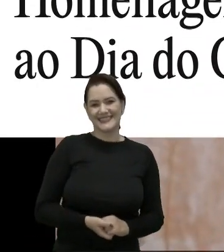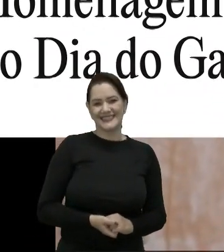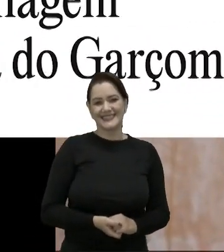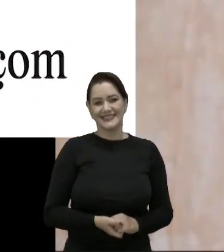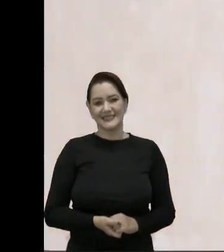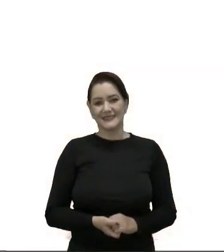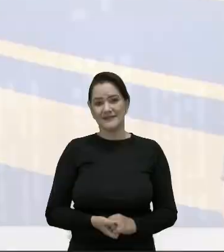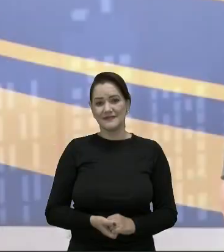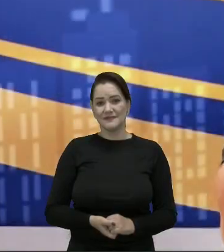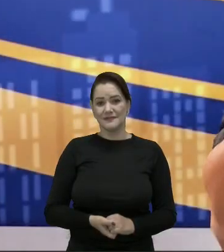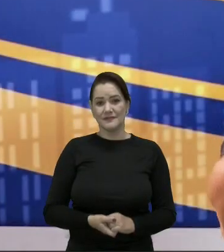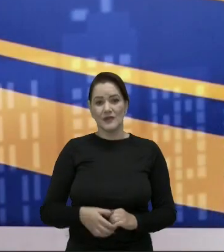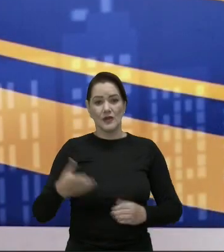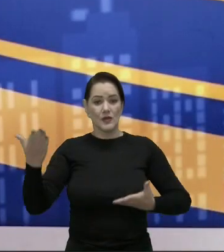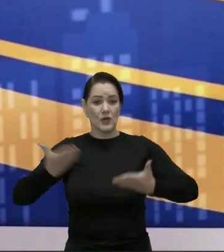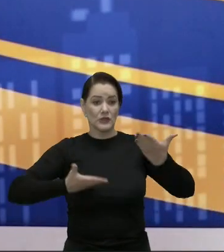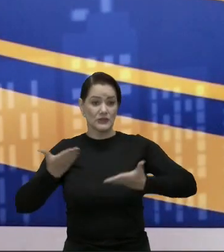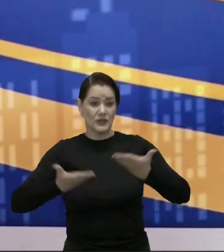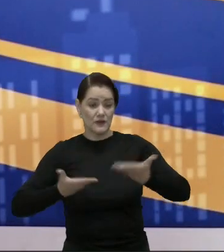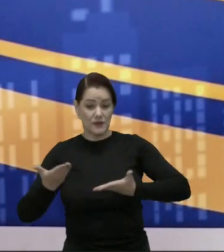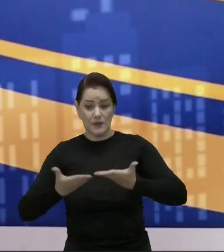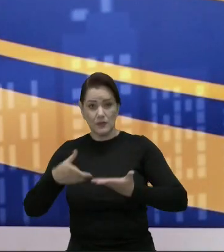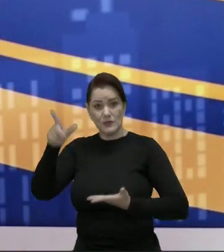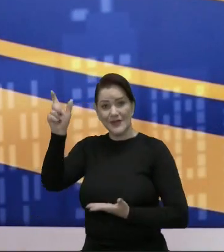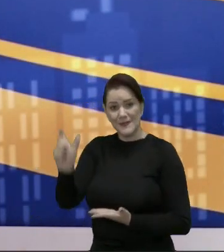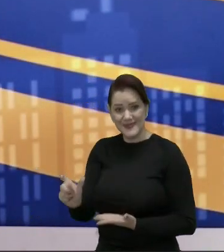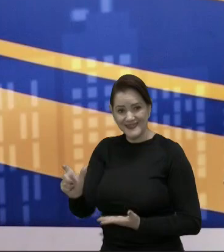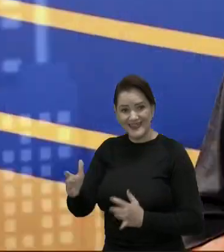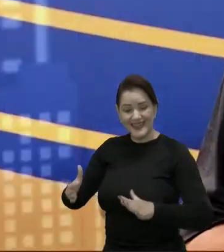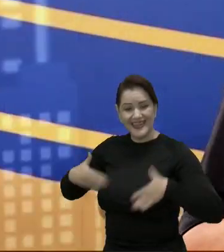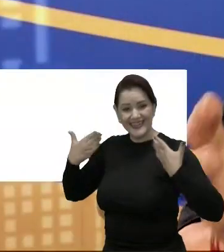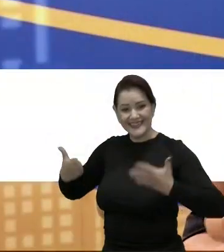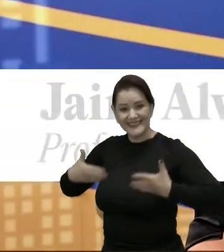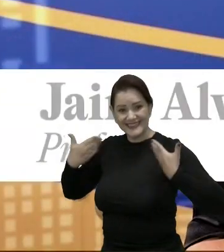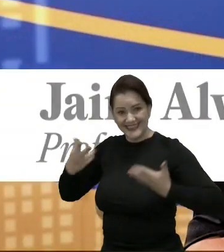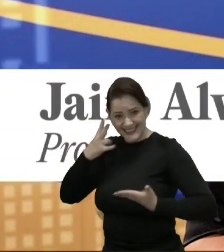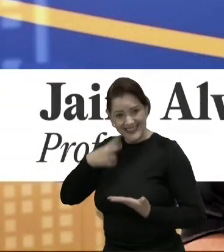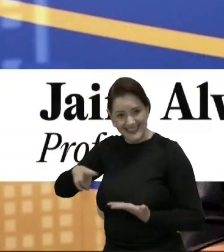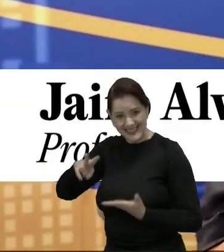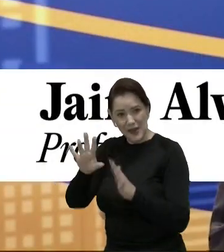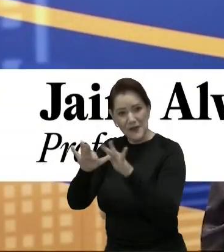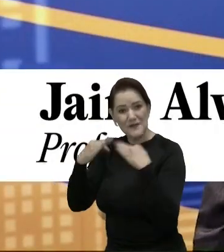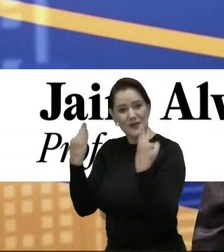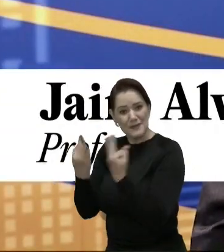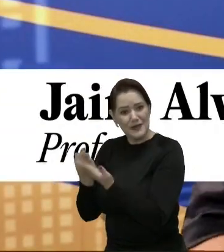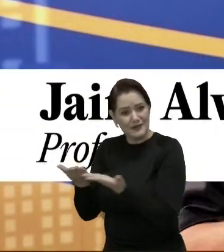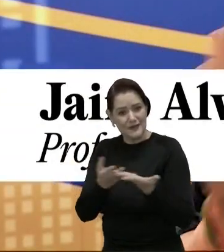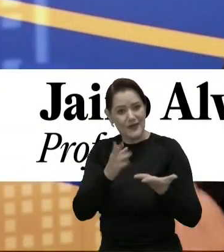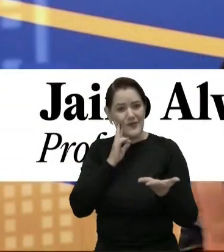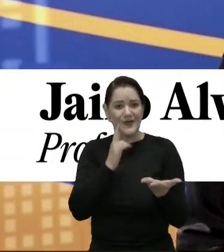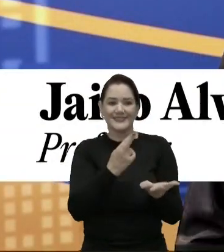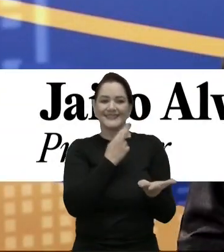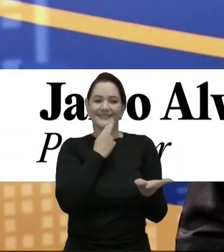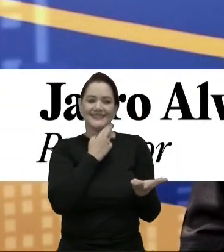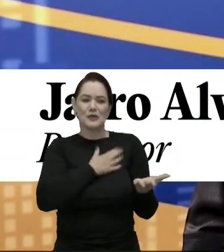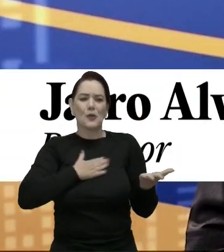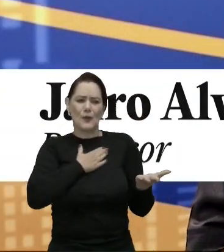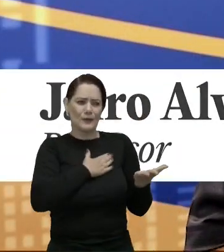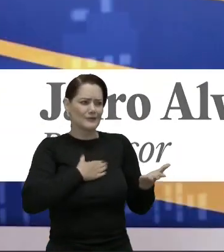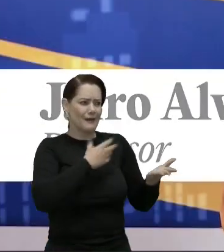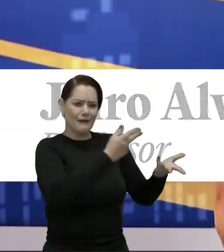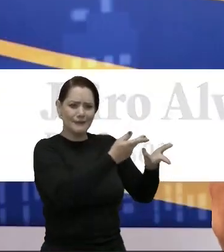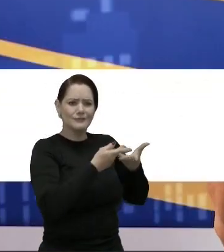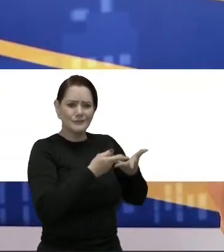Nós servimos a pessoa para ter alegria, entendeu? Você sai com a sua família, você vai num restaurante, você quer ter um bom atendimento.